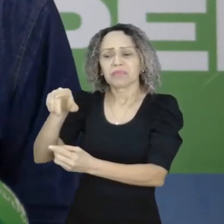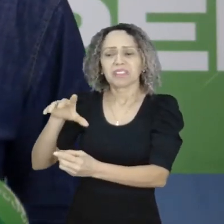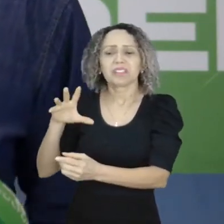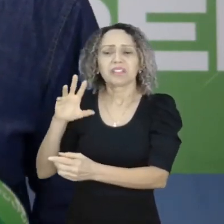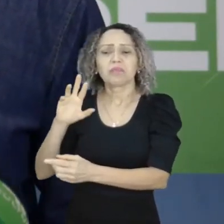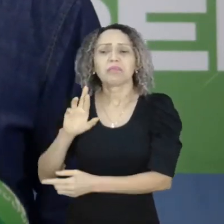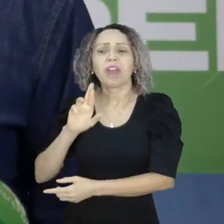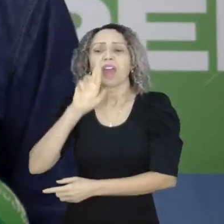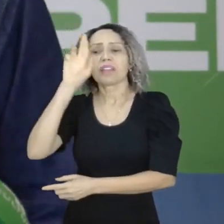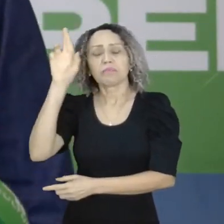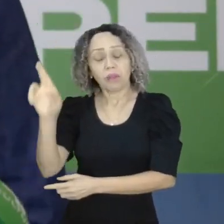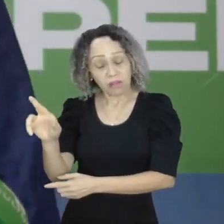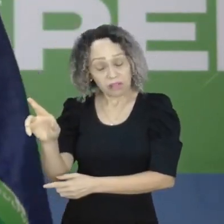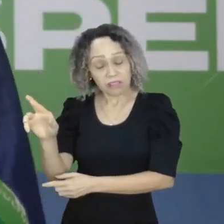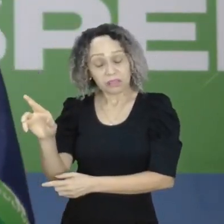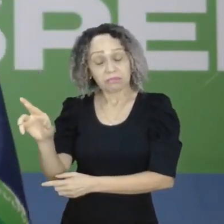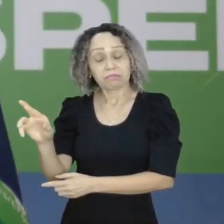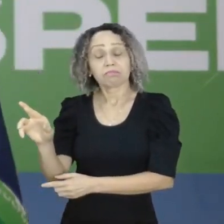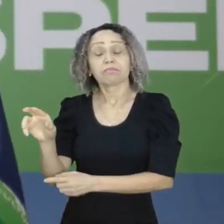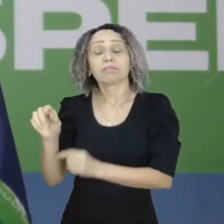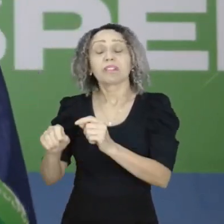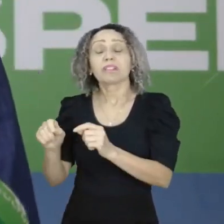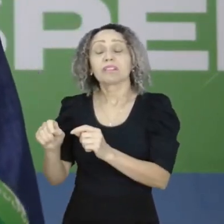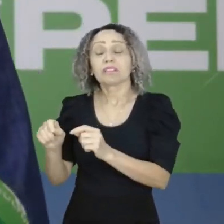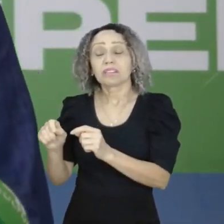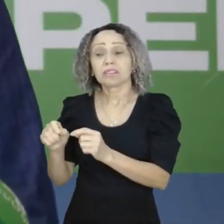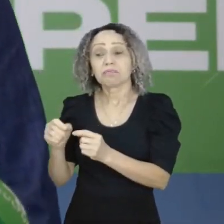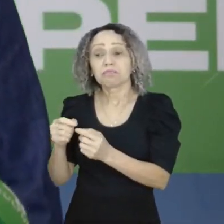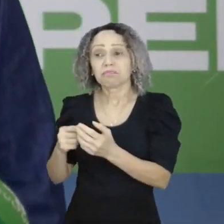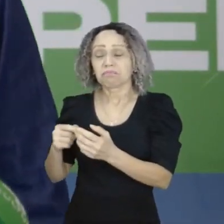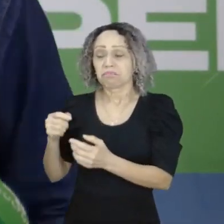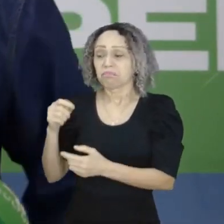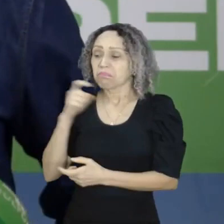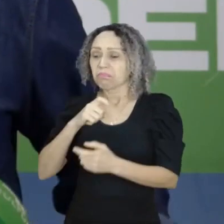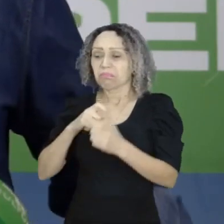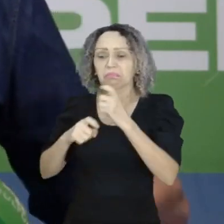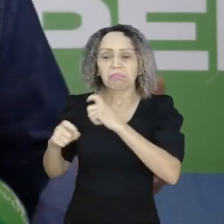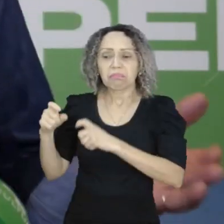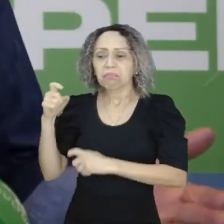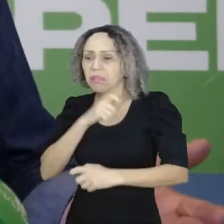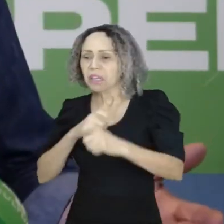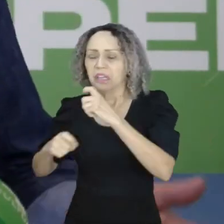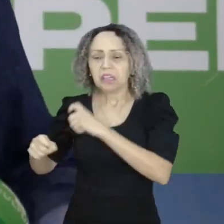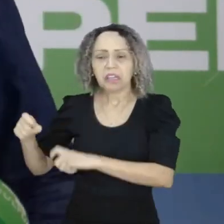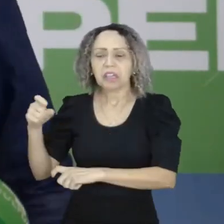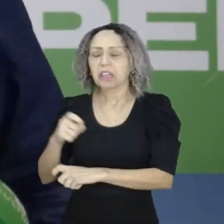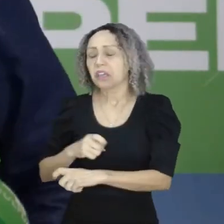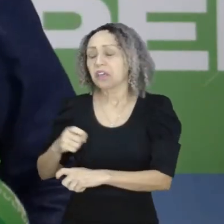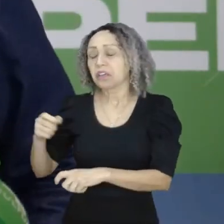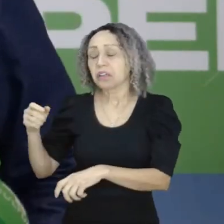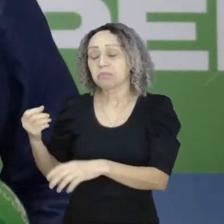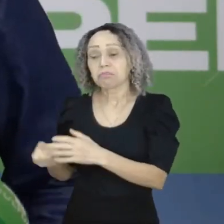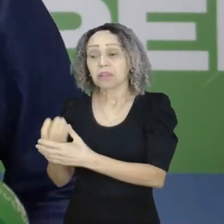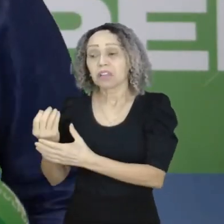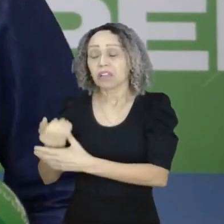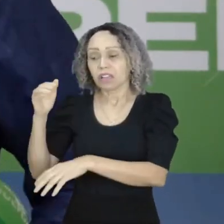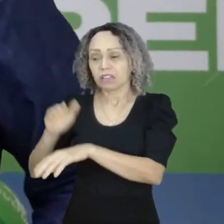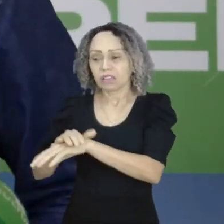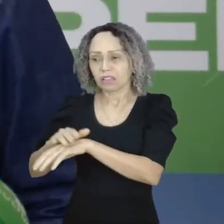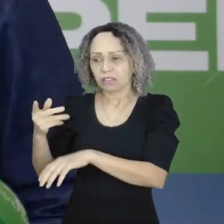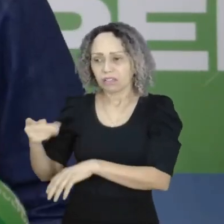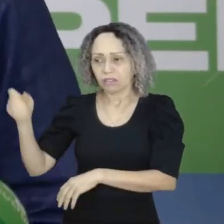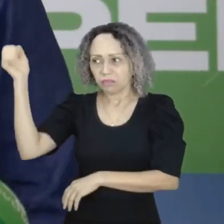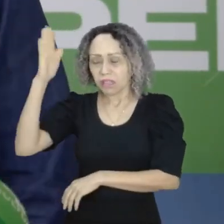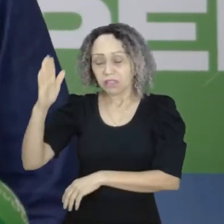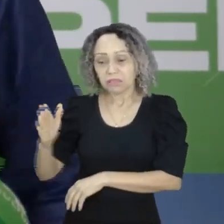muitas mentiras no Brasil. O comportamento dele não é um comportamento de um cidadão normal. E o presidente